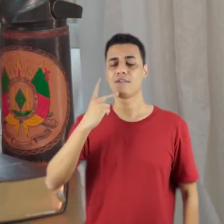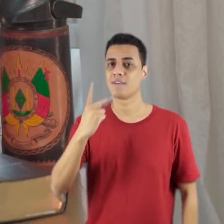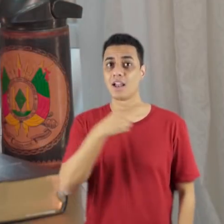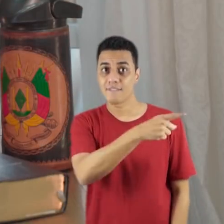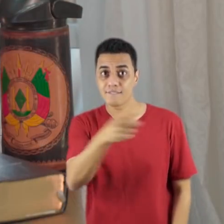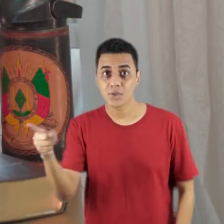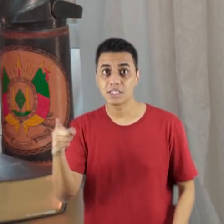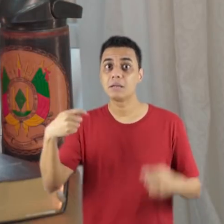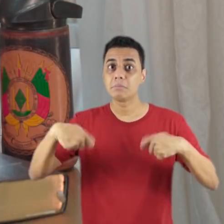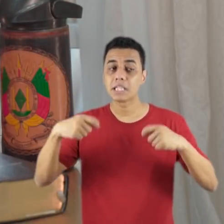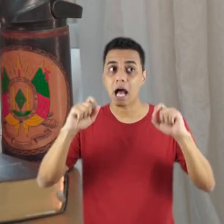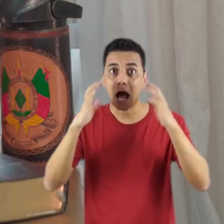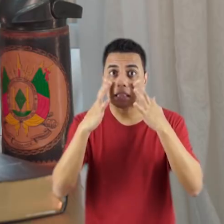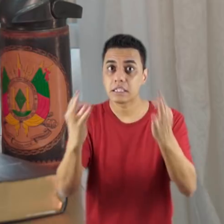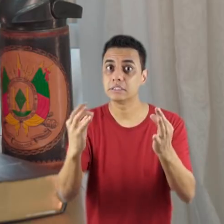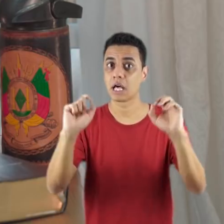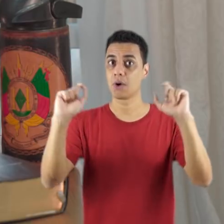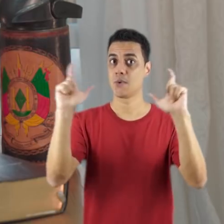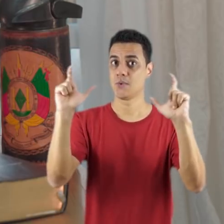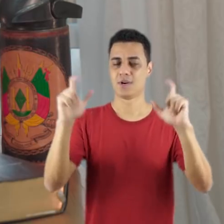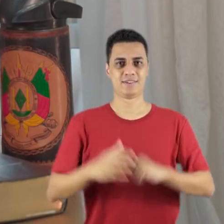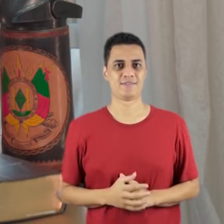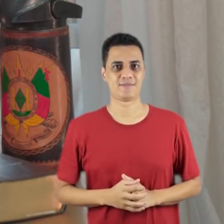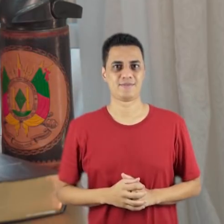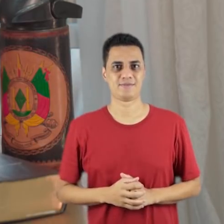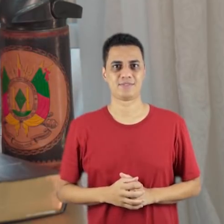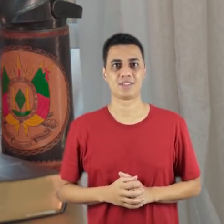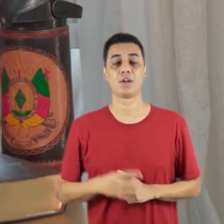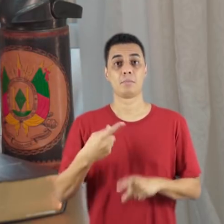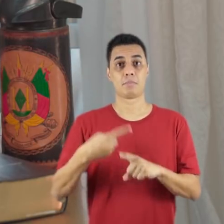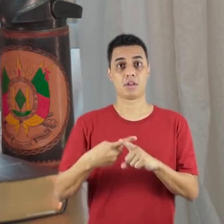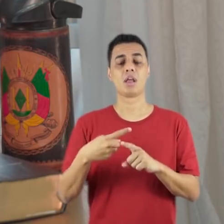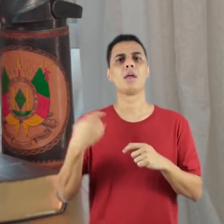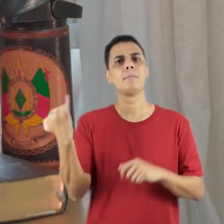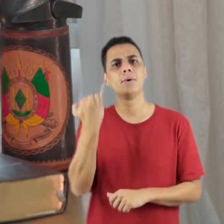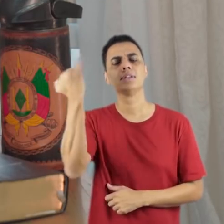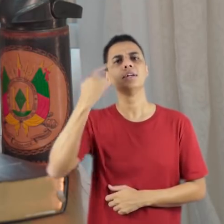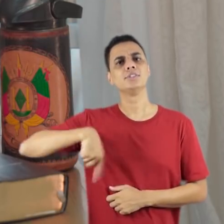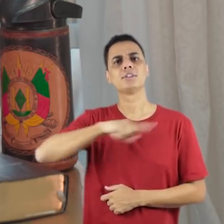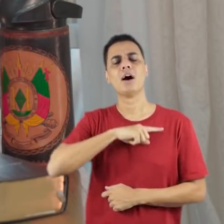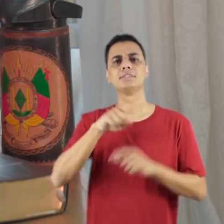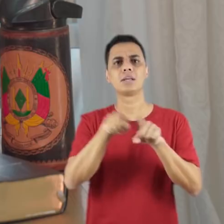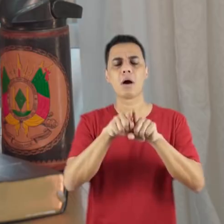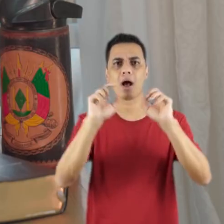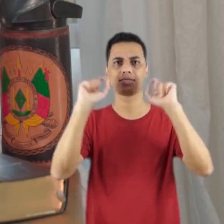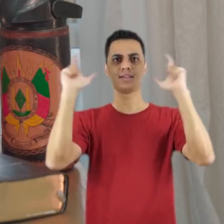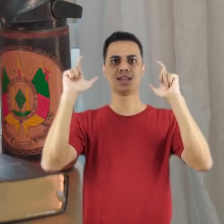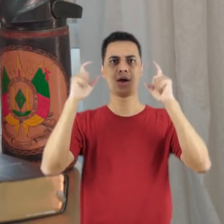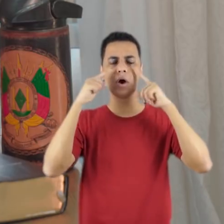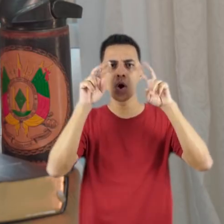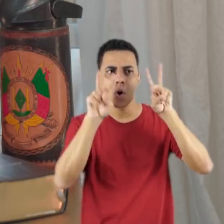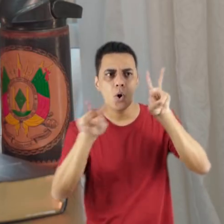do ouvido é receber e codificar ondas sonoras que são enviadas para o nosso cérebro. São órgãos muito sensíveis